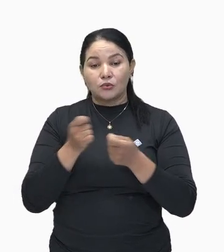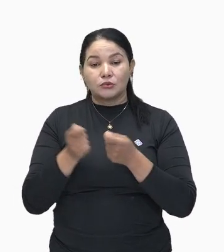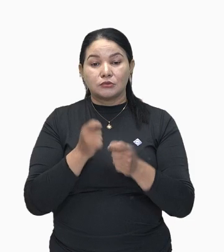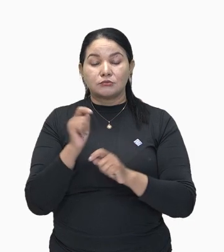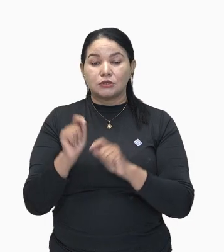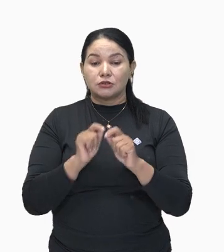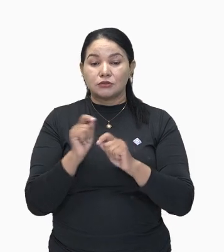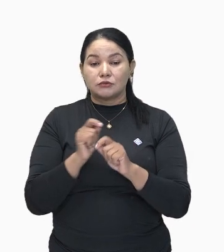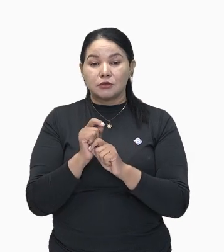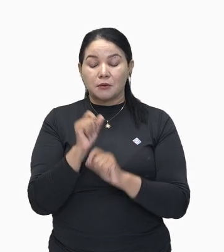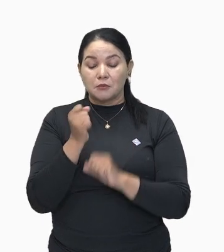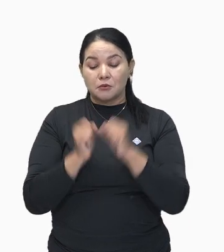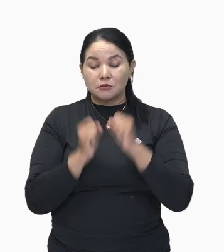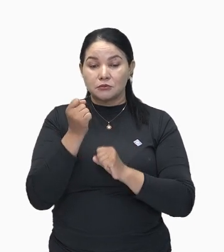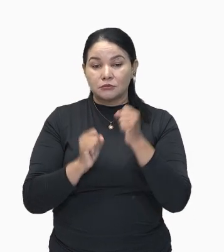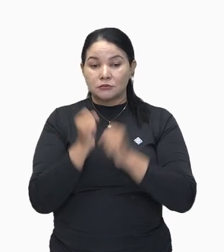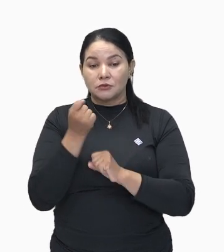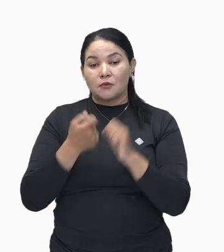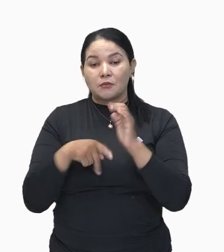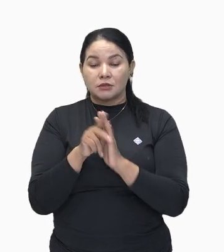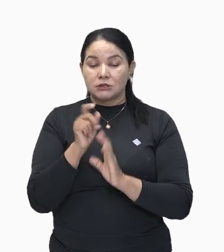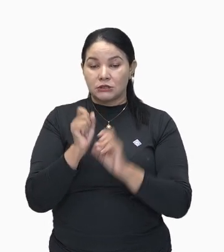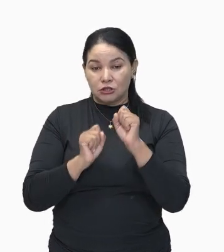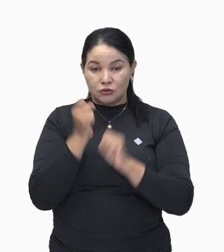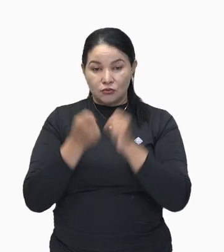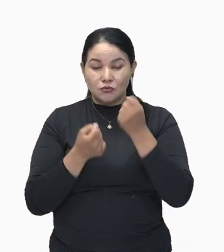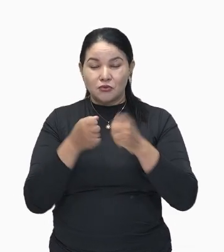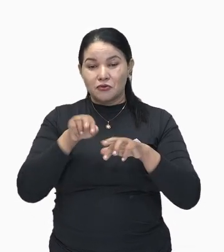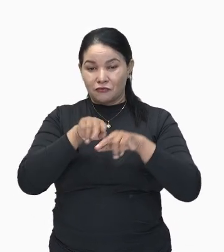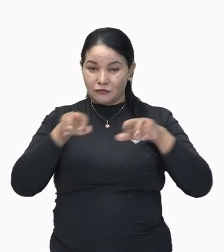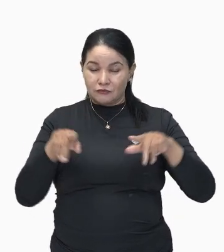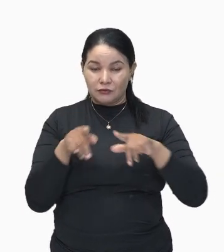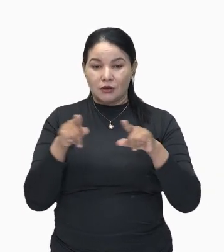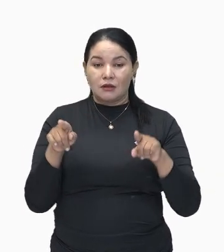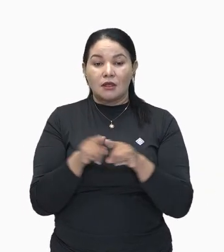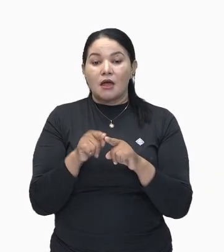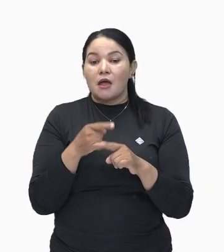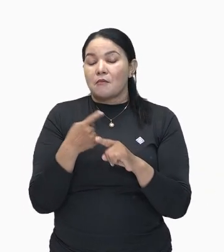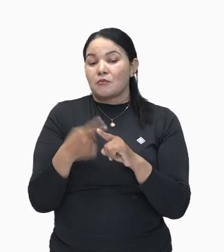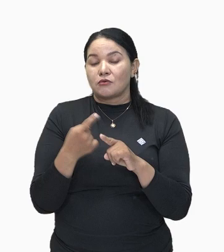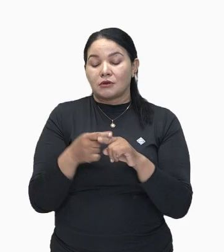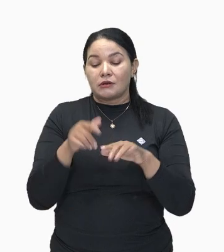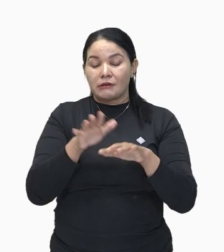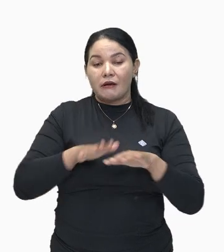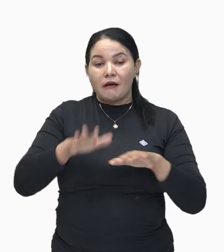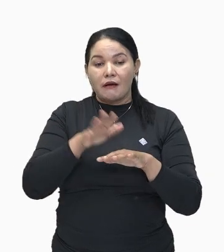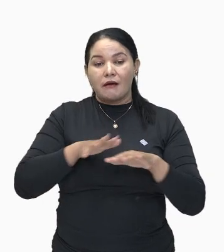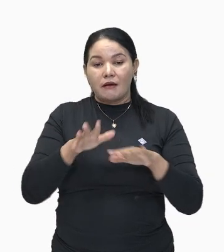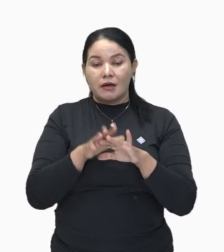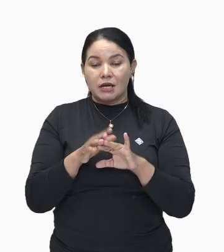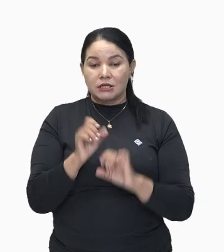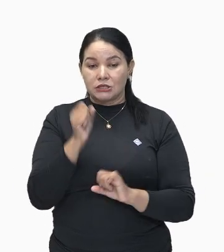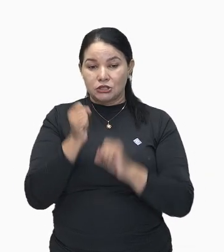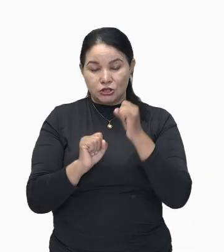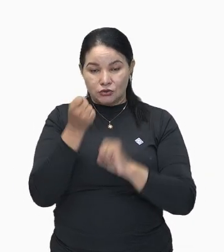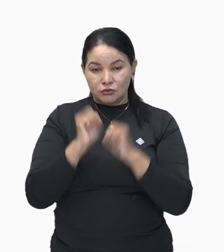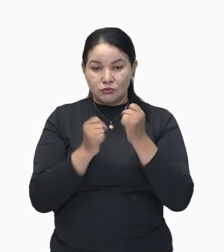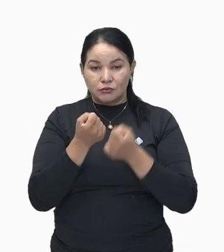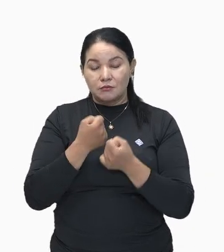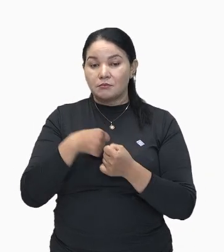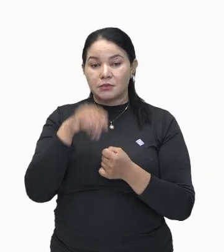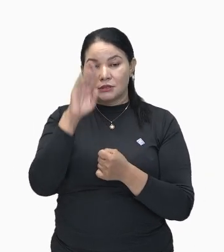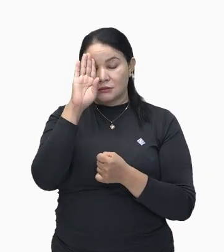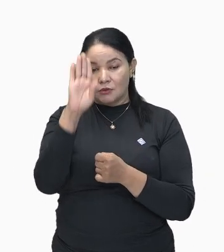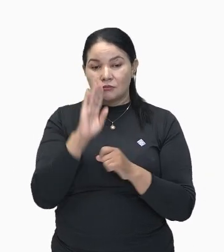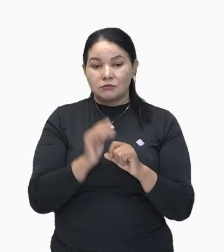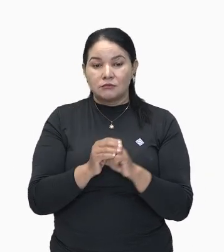altamente industrializada e diversificada, tá? Essas áreas industriais, principalmente no período ali